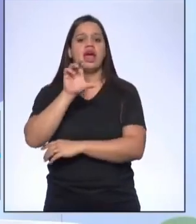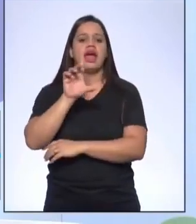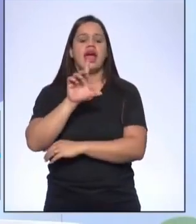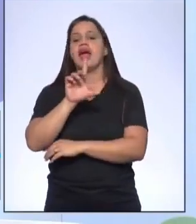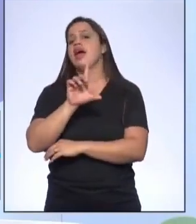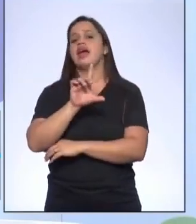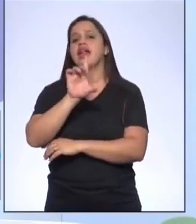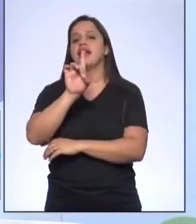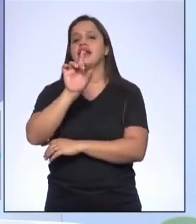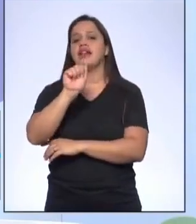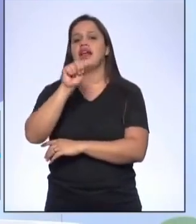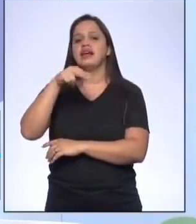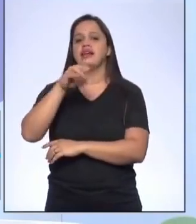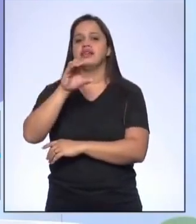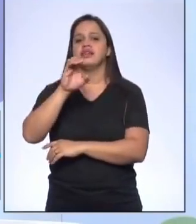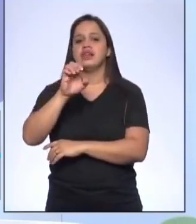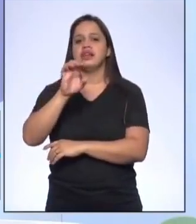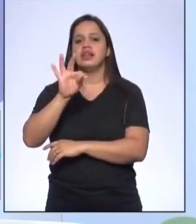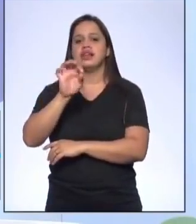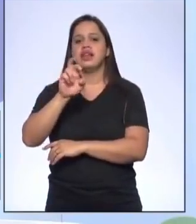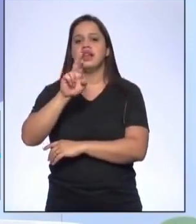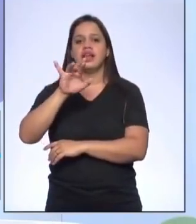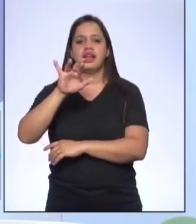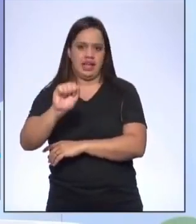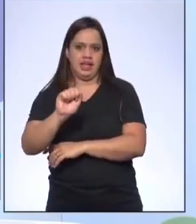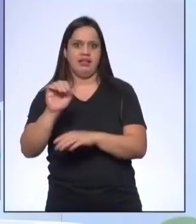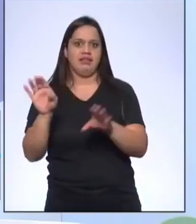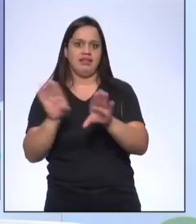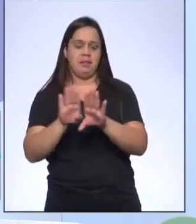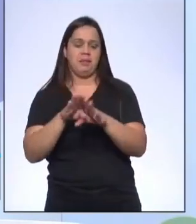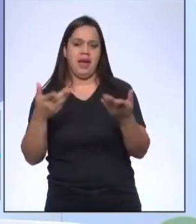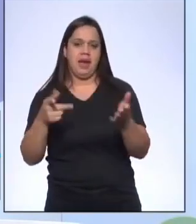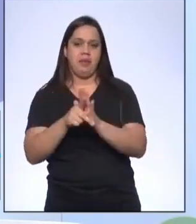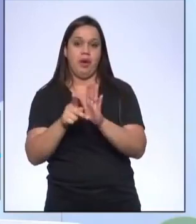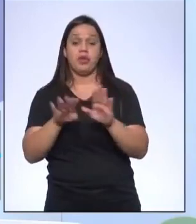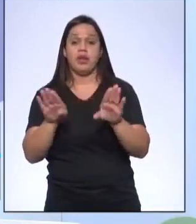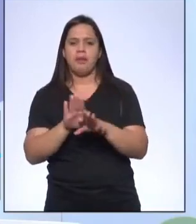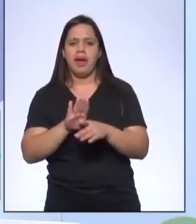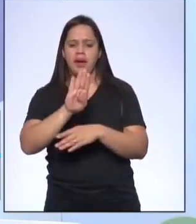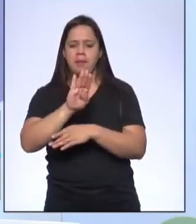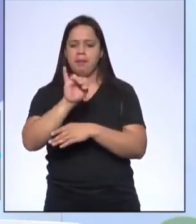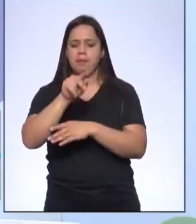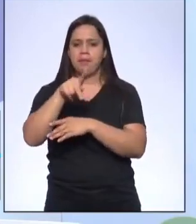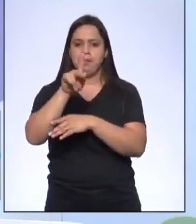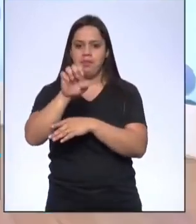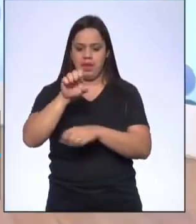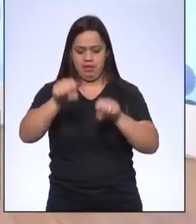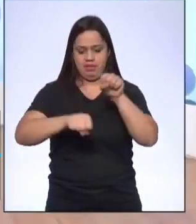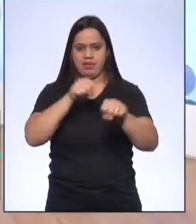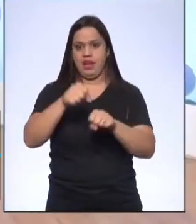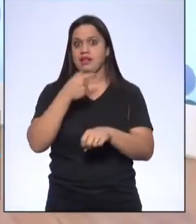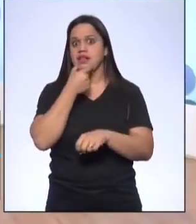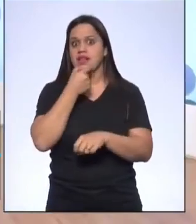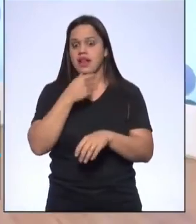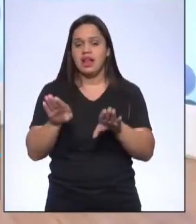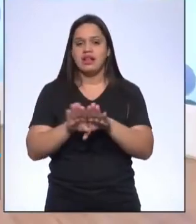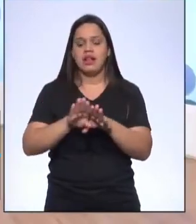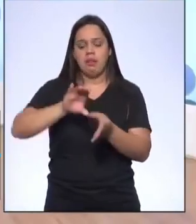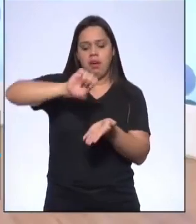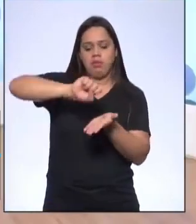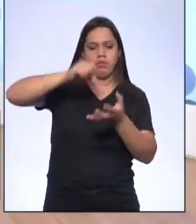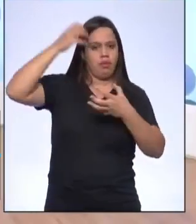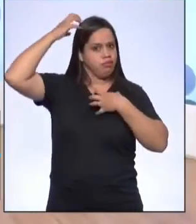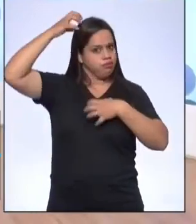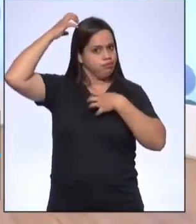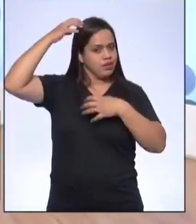língua. Tem a questão do estrangeirismo, a bike, né? Bicicleta, shampoo. Shampoo não é uma palavra nossa, shopping, ok. Hot